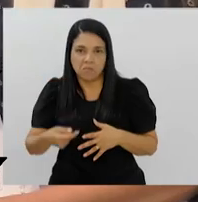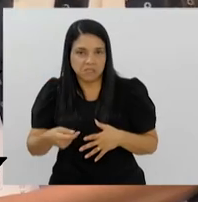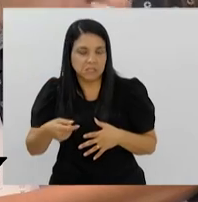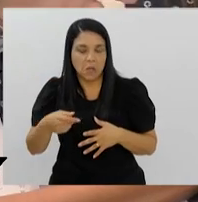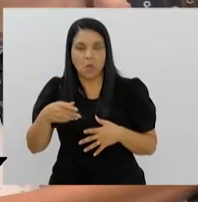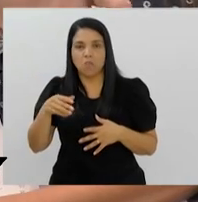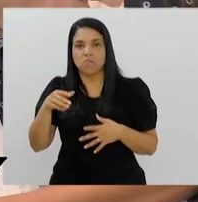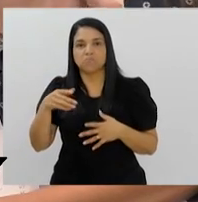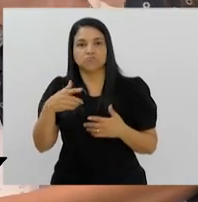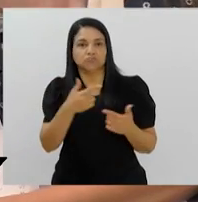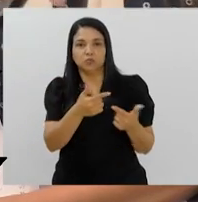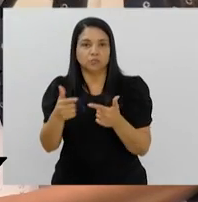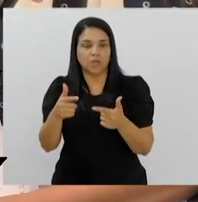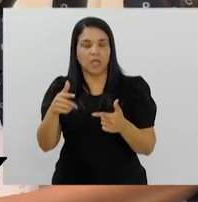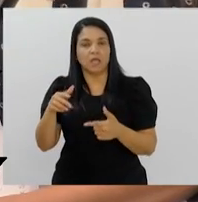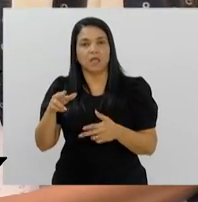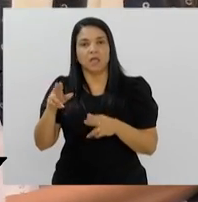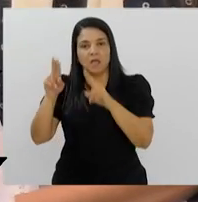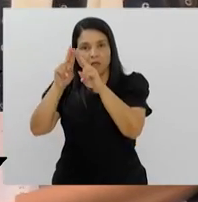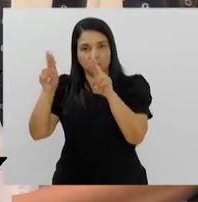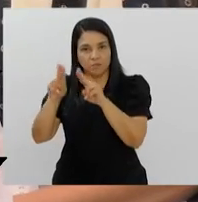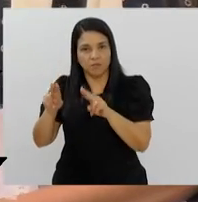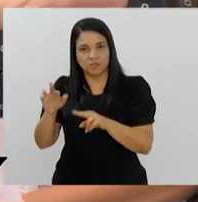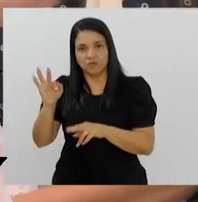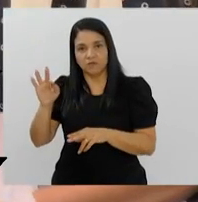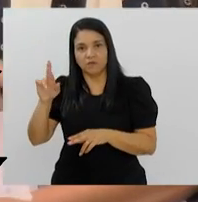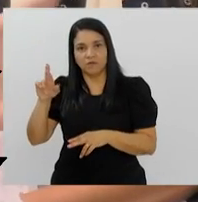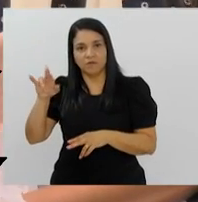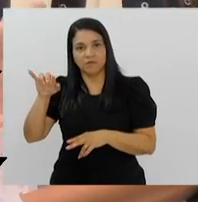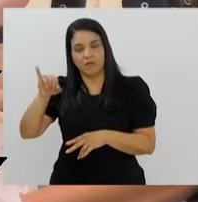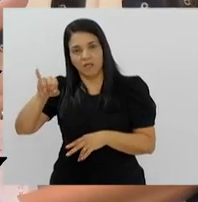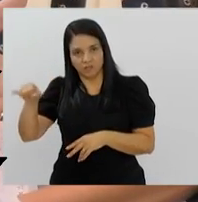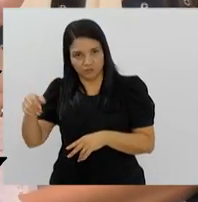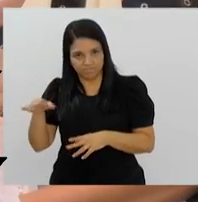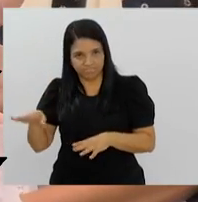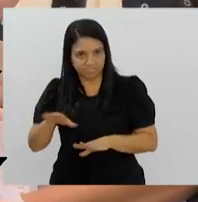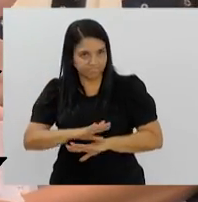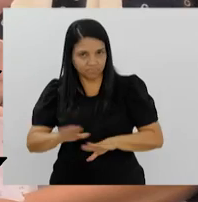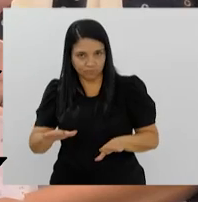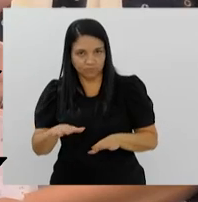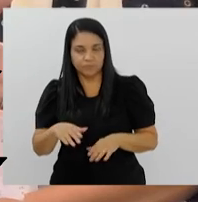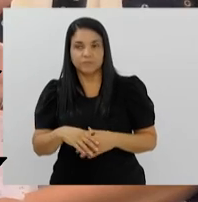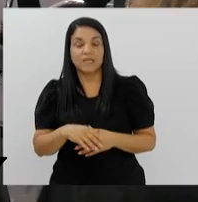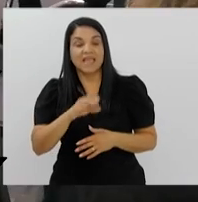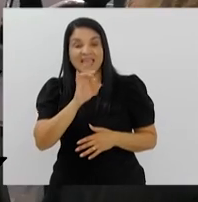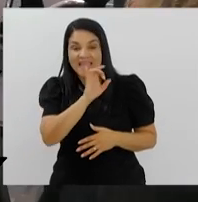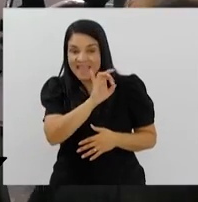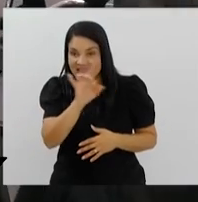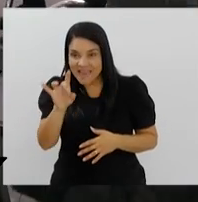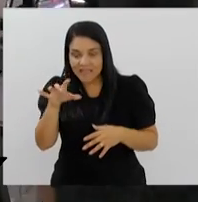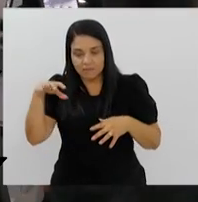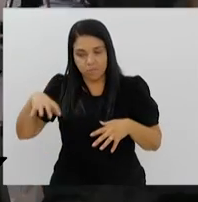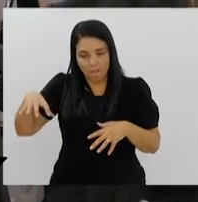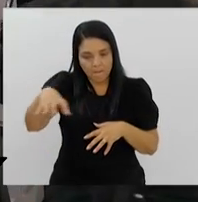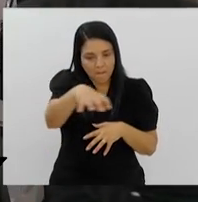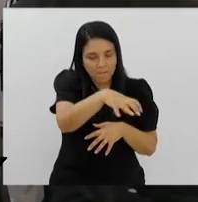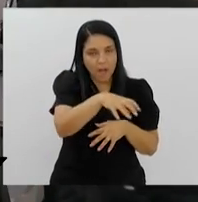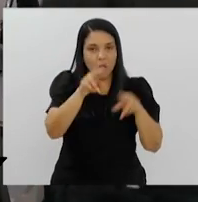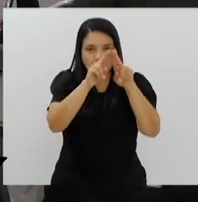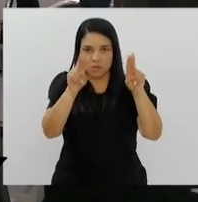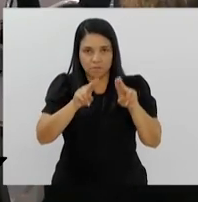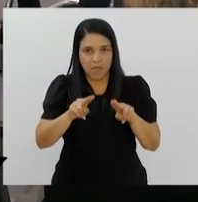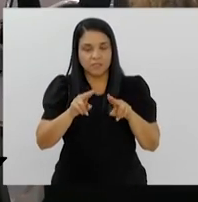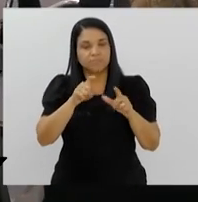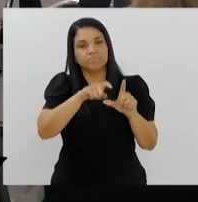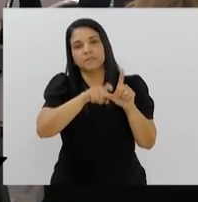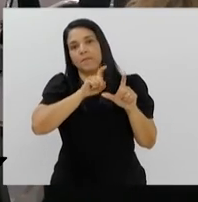sobre as outras unimeds eh fora a Unimed ferge propriamente dita cada Unimed tem a sua independência